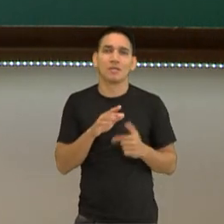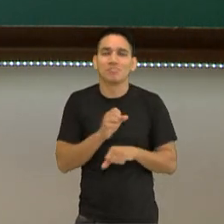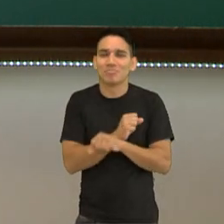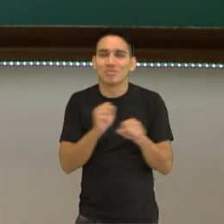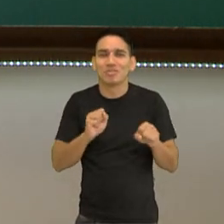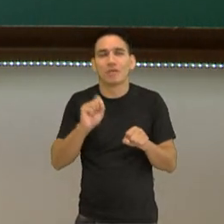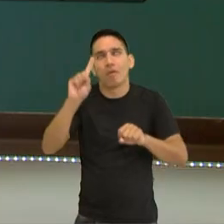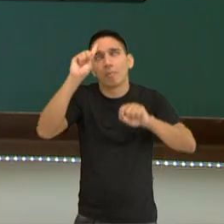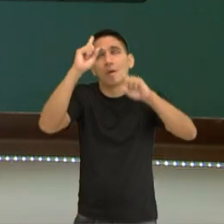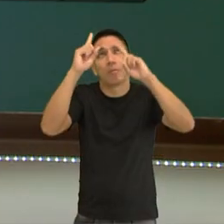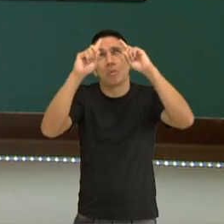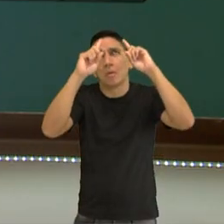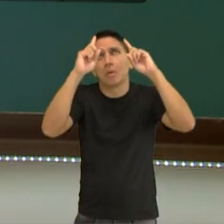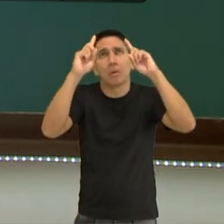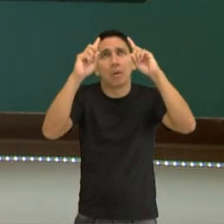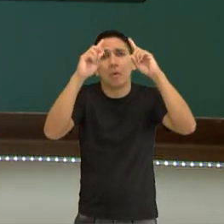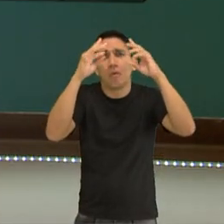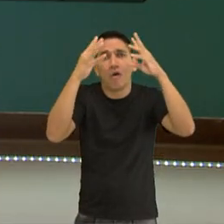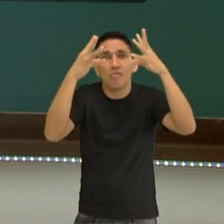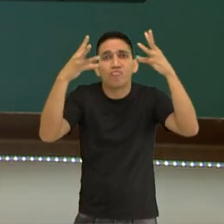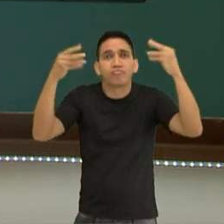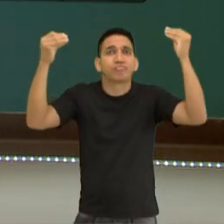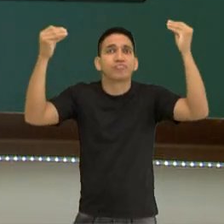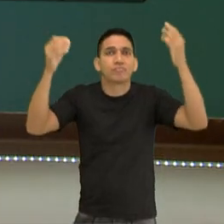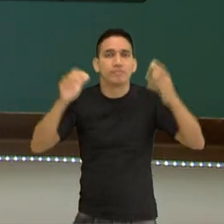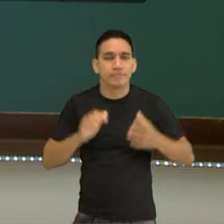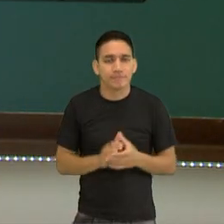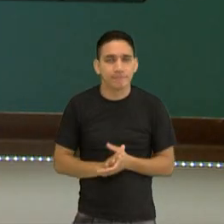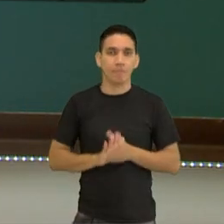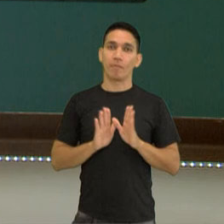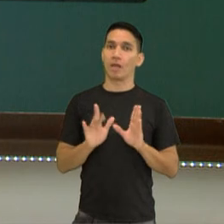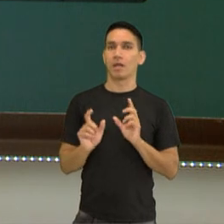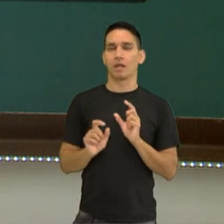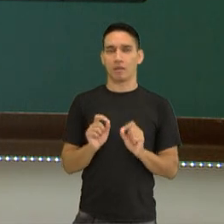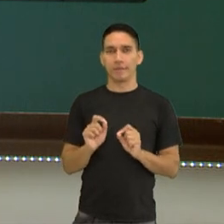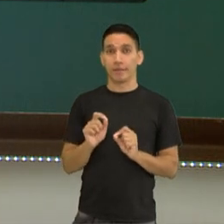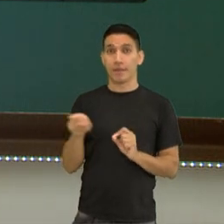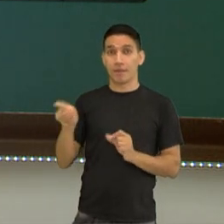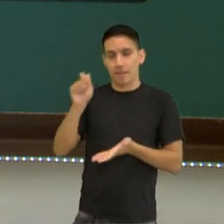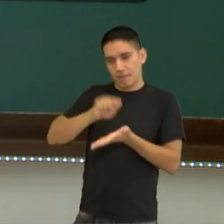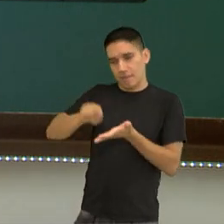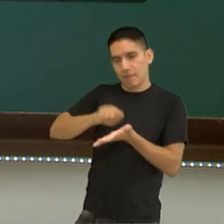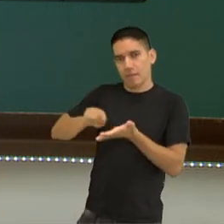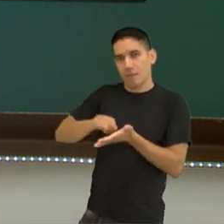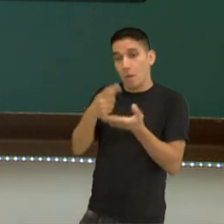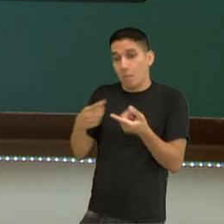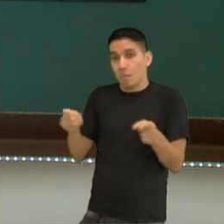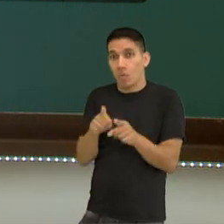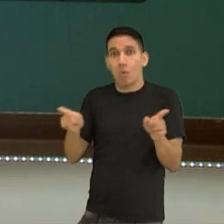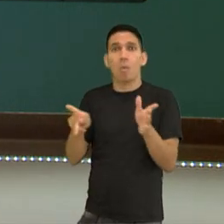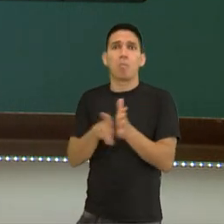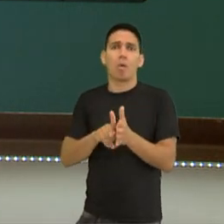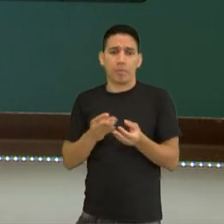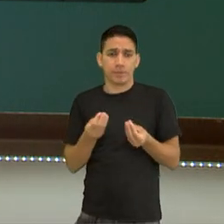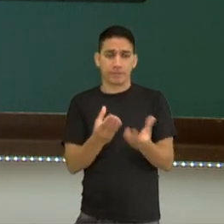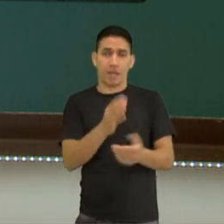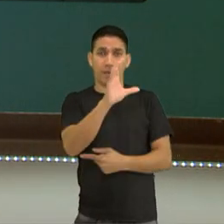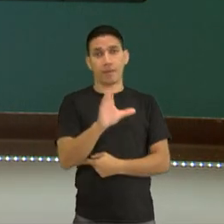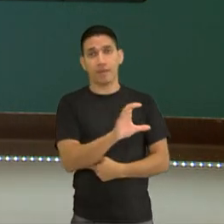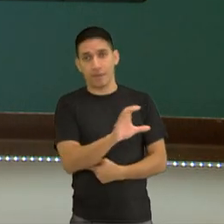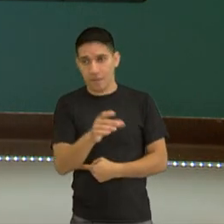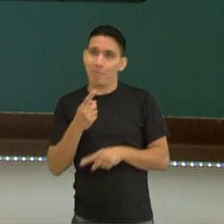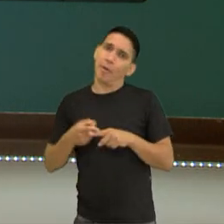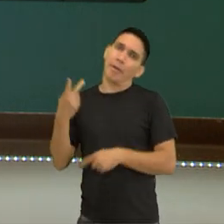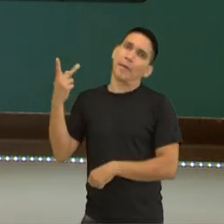maneira que compunha, né? Mas ele escreveu muitas músicas e obras sacras para a igreja, até porque ele